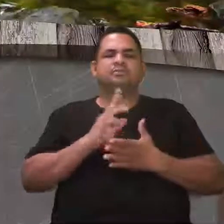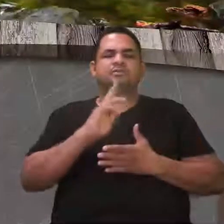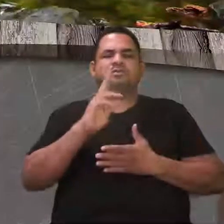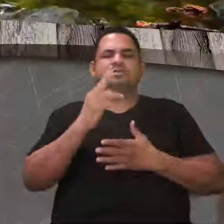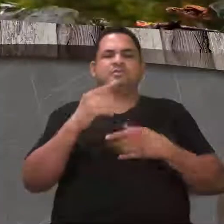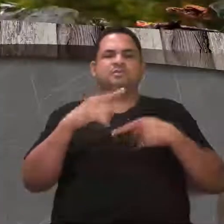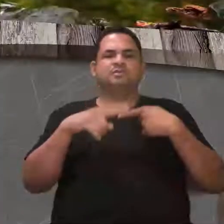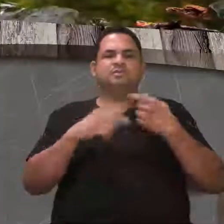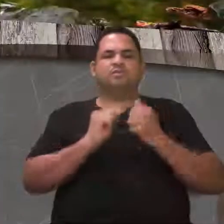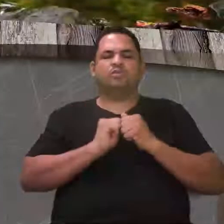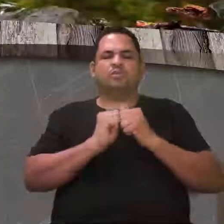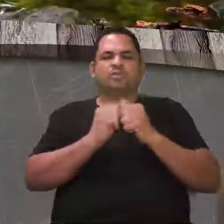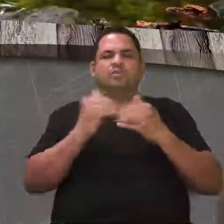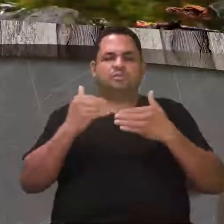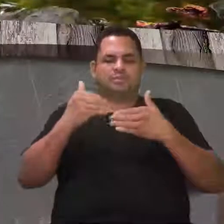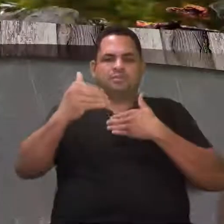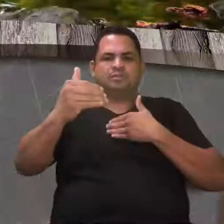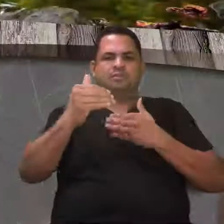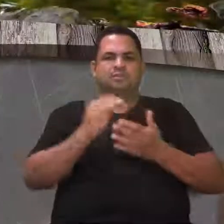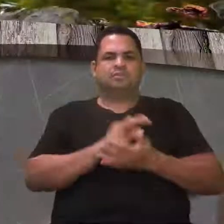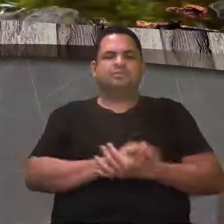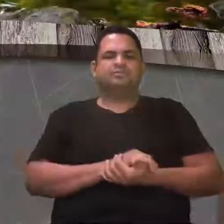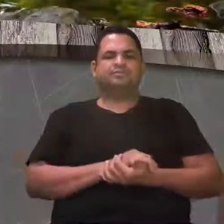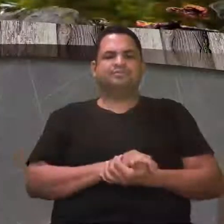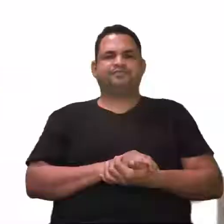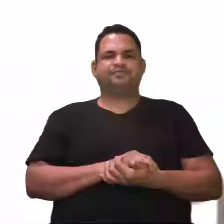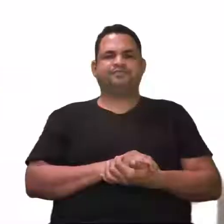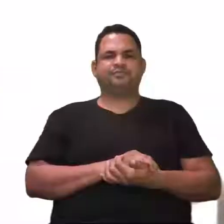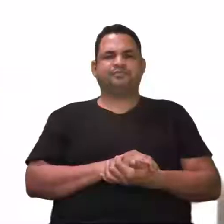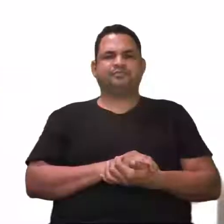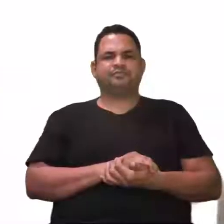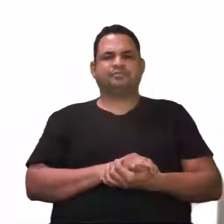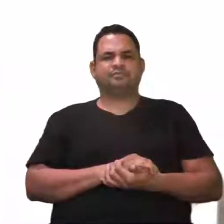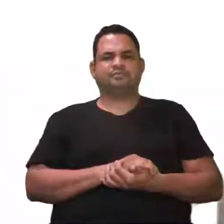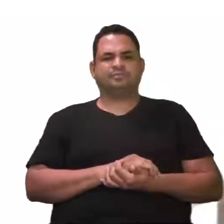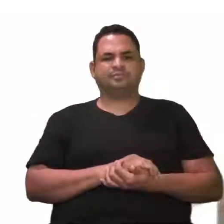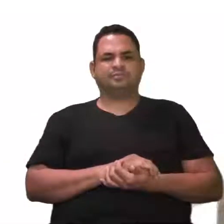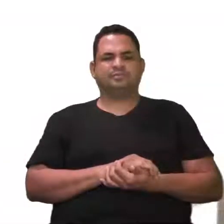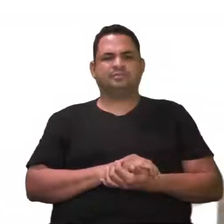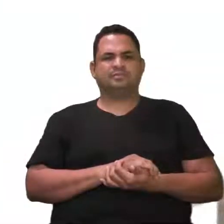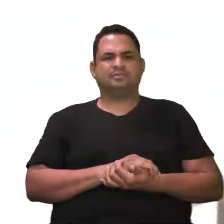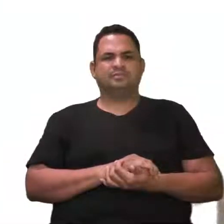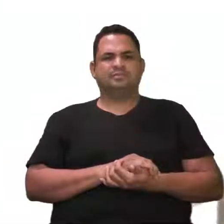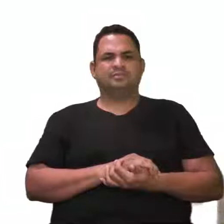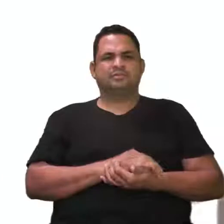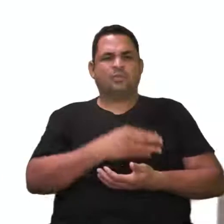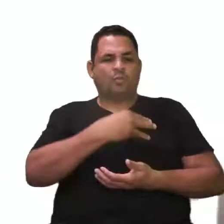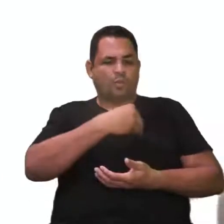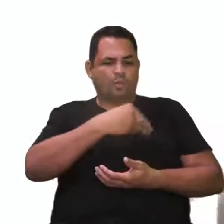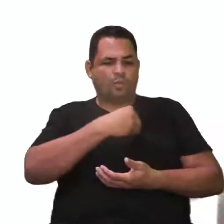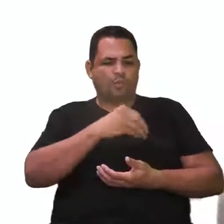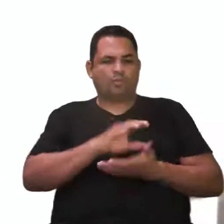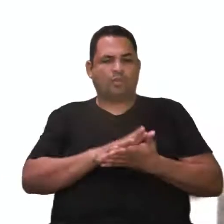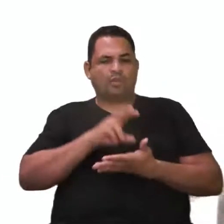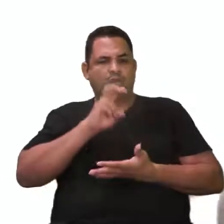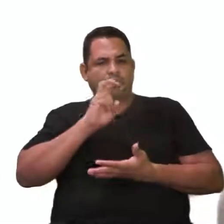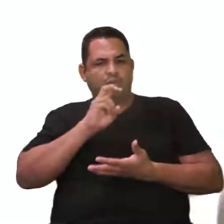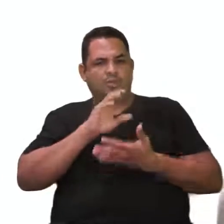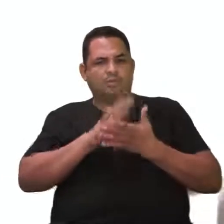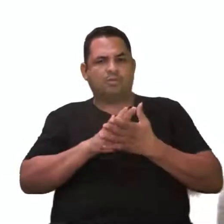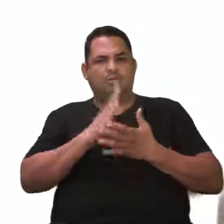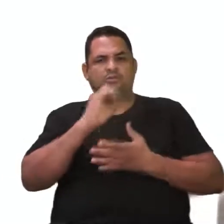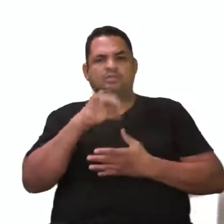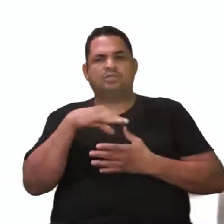ter que ver, acompanhar mais pra frente. Vamos lá? Joga lá. Nos mamíferos roedores,